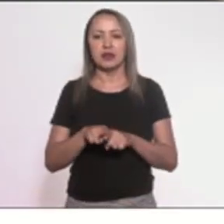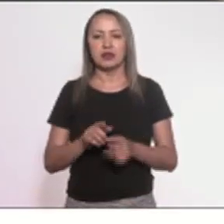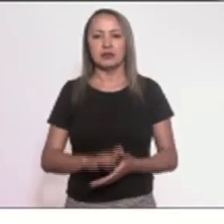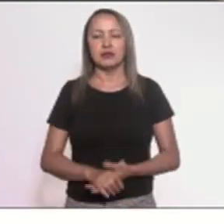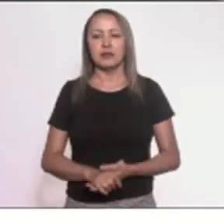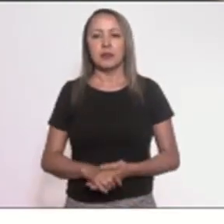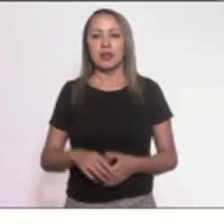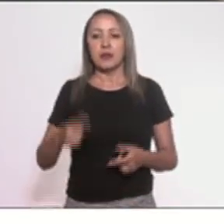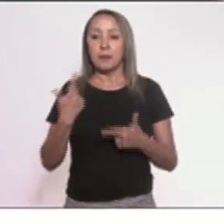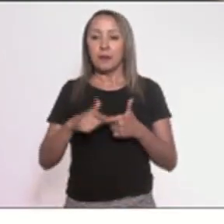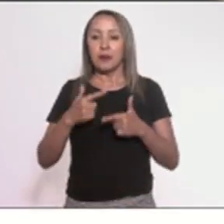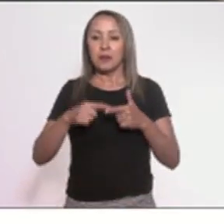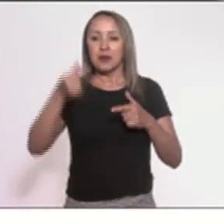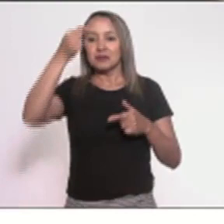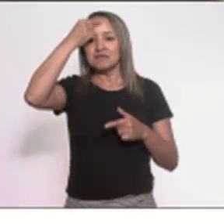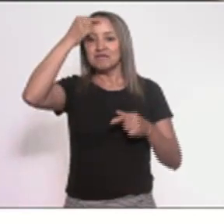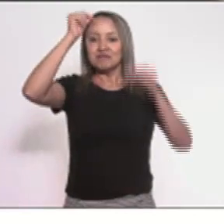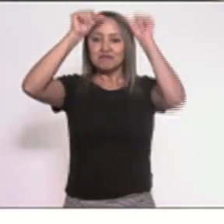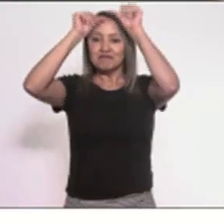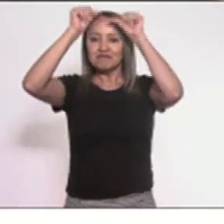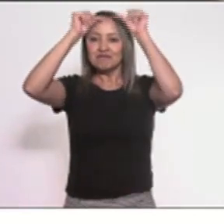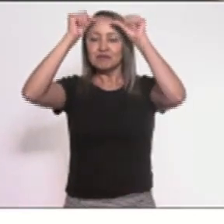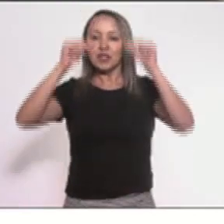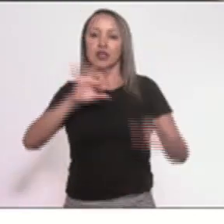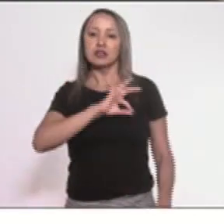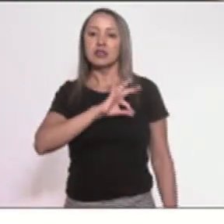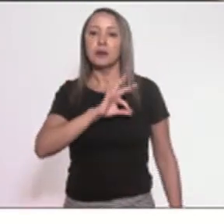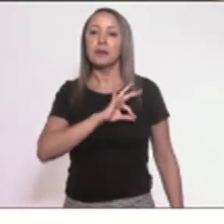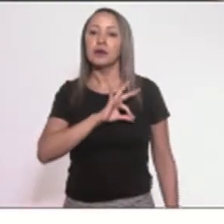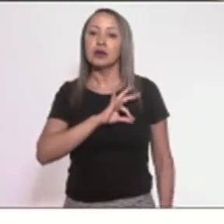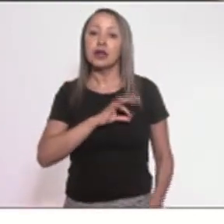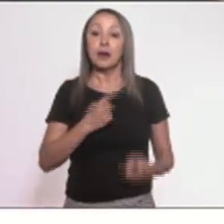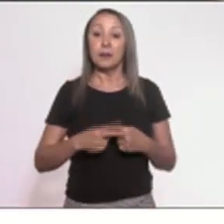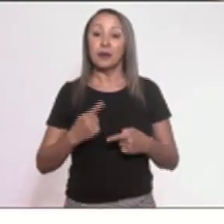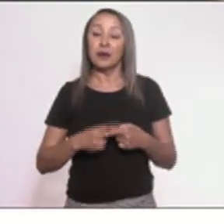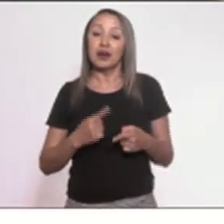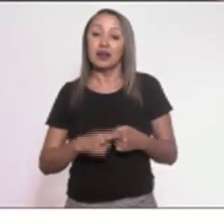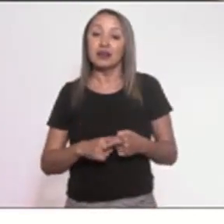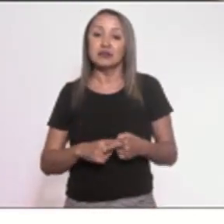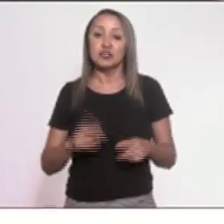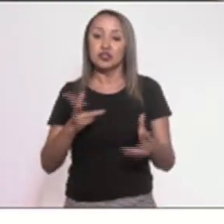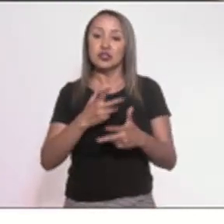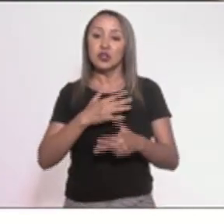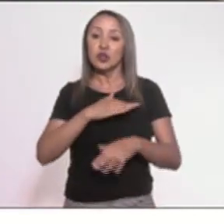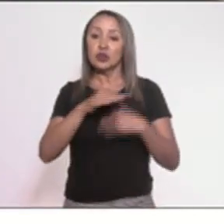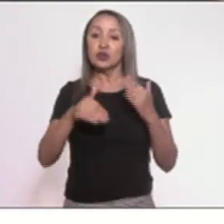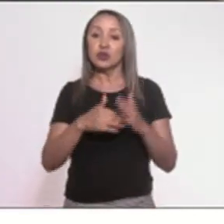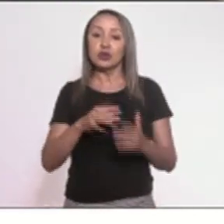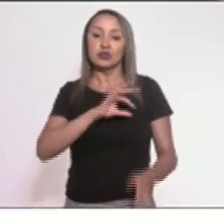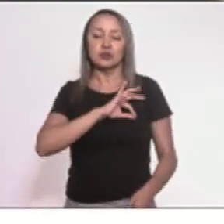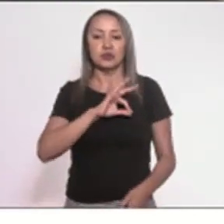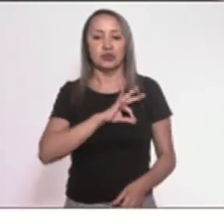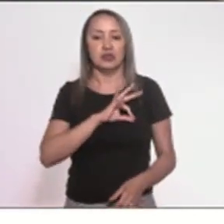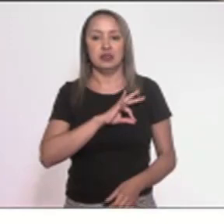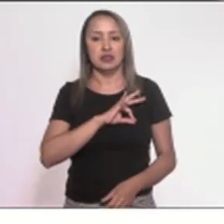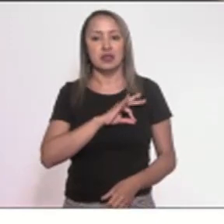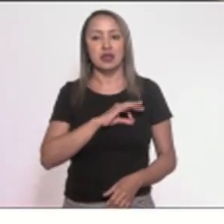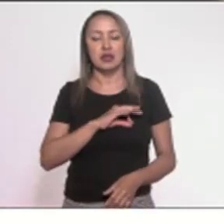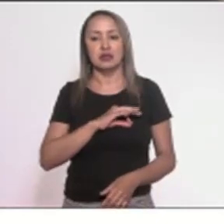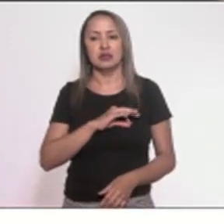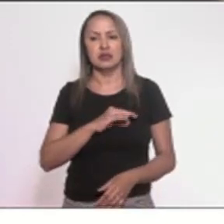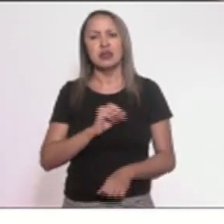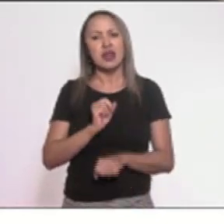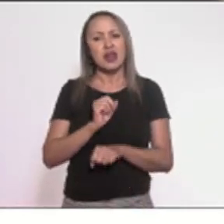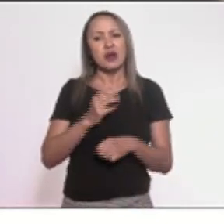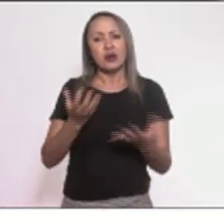dos policiais militares e civil. Algo que afeta aí, espero que muitos deputados aqui nessa